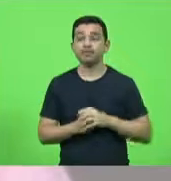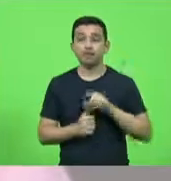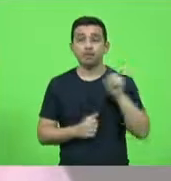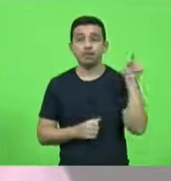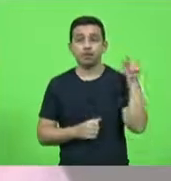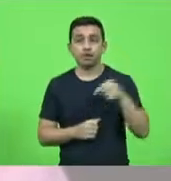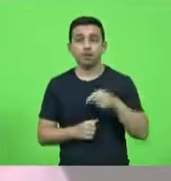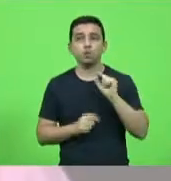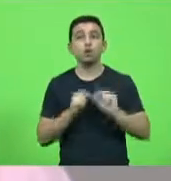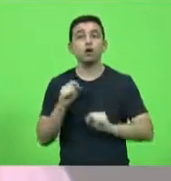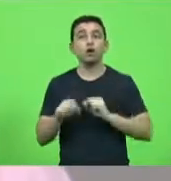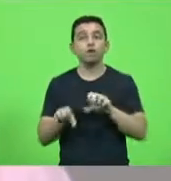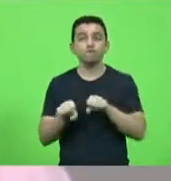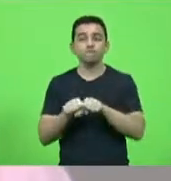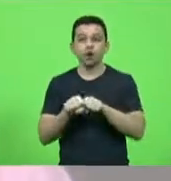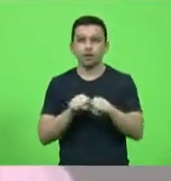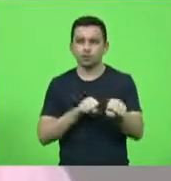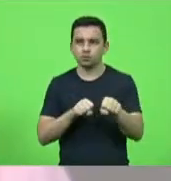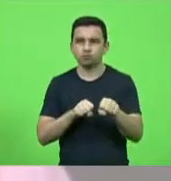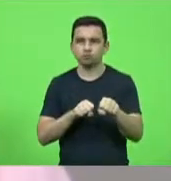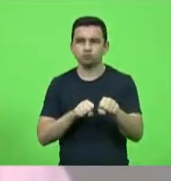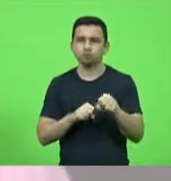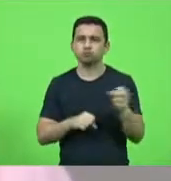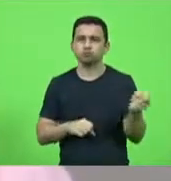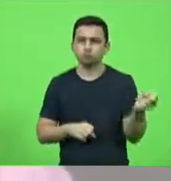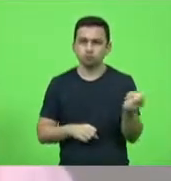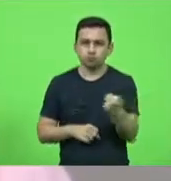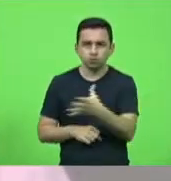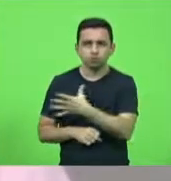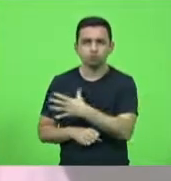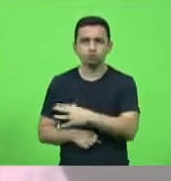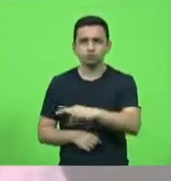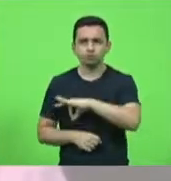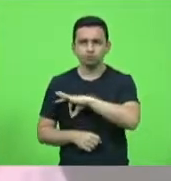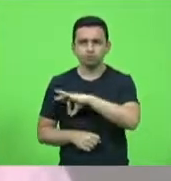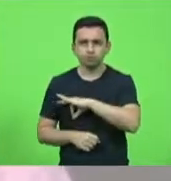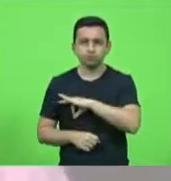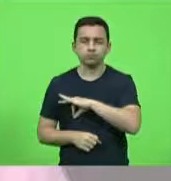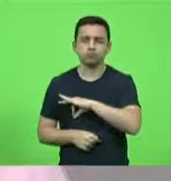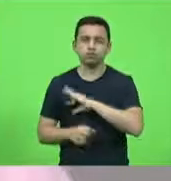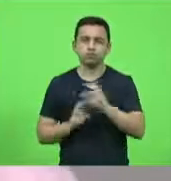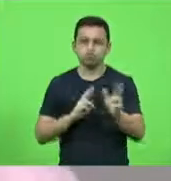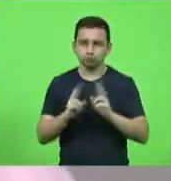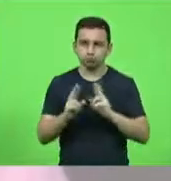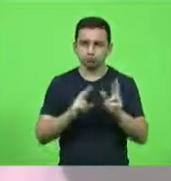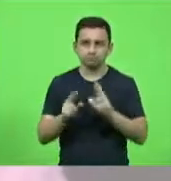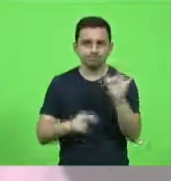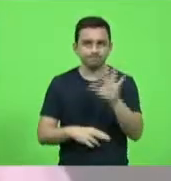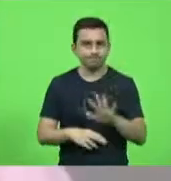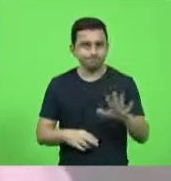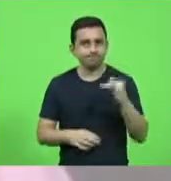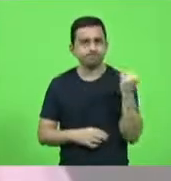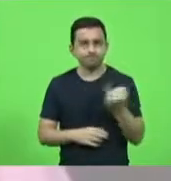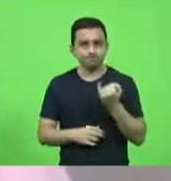a formatura de novos policiais rodoviários federais, muito importante.